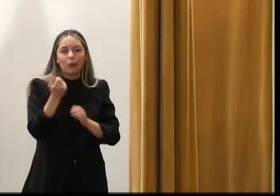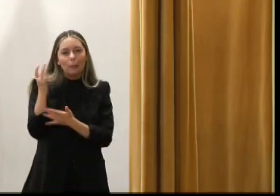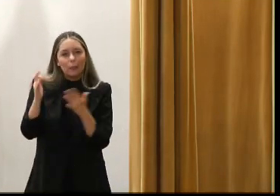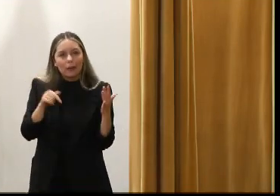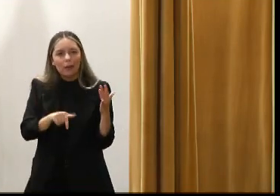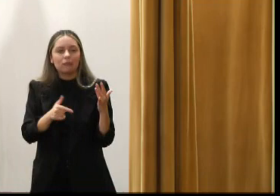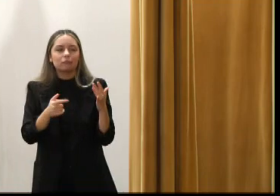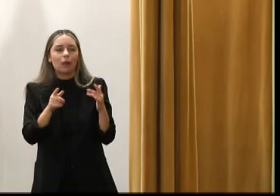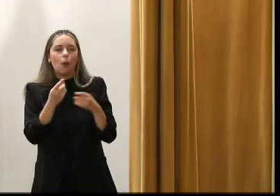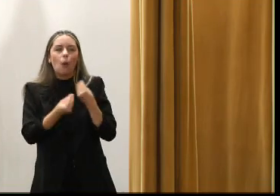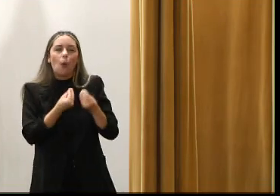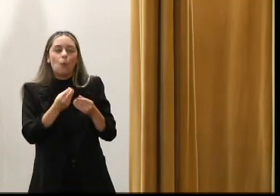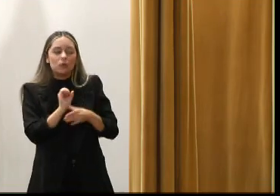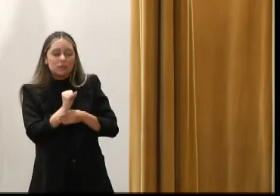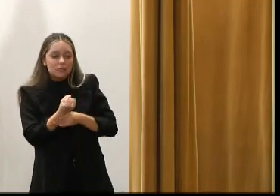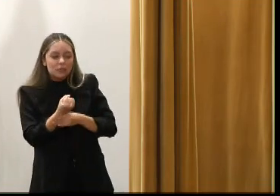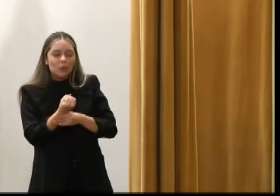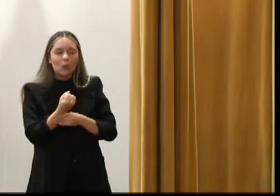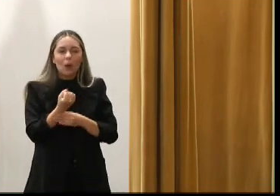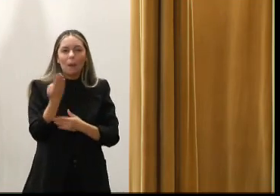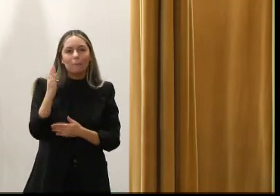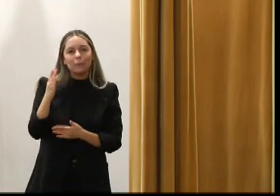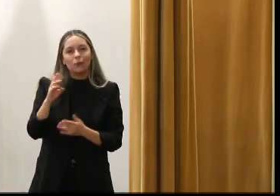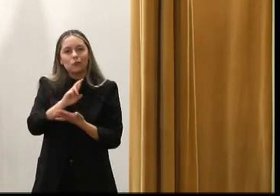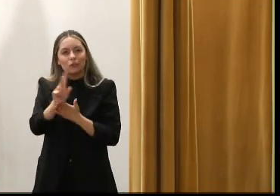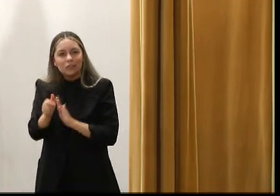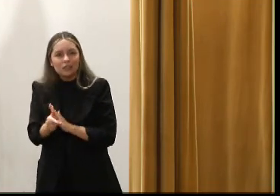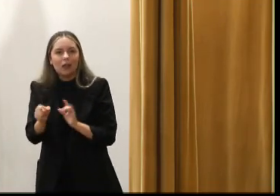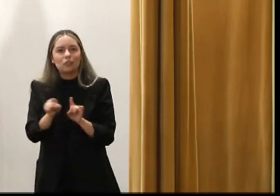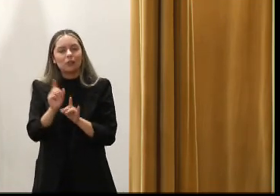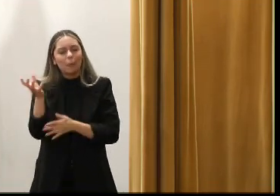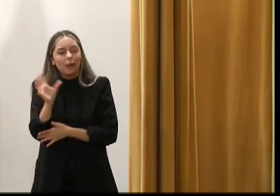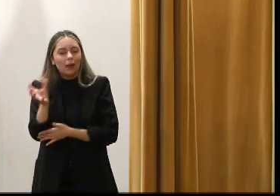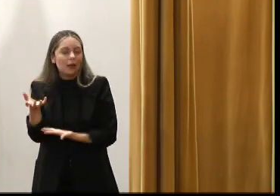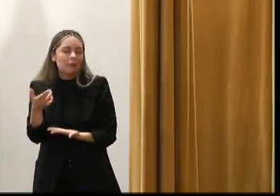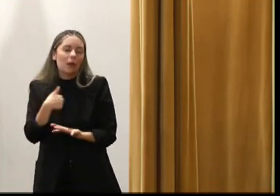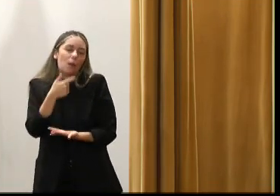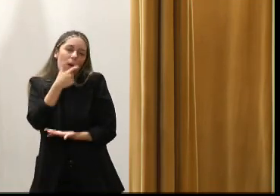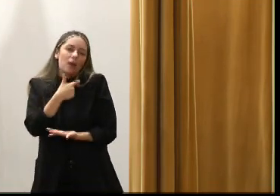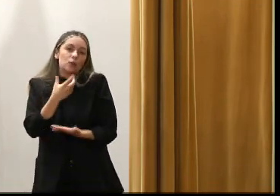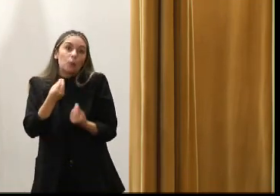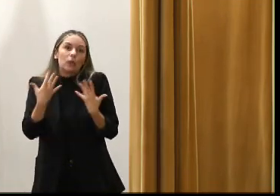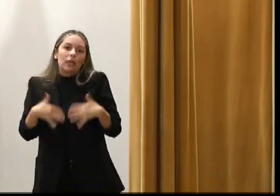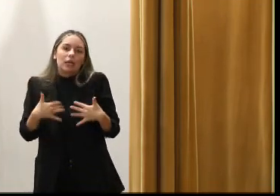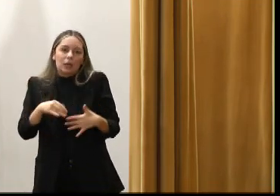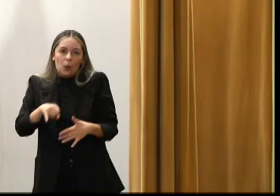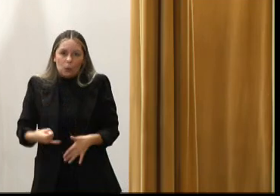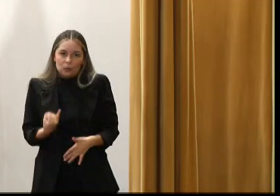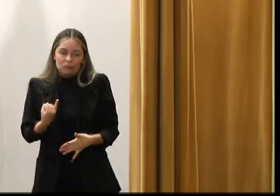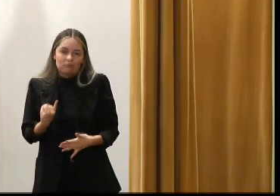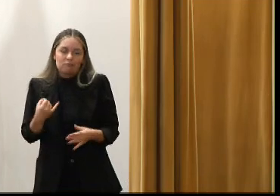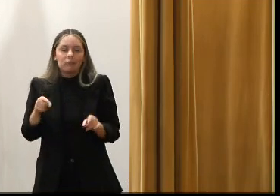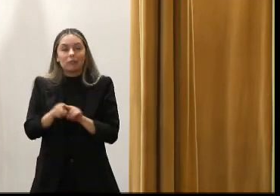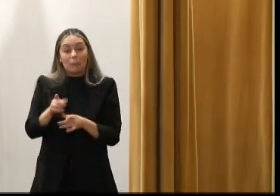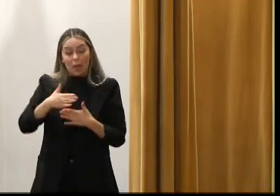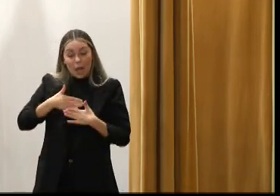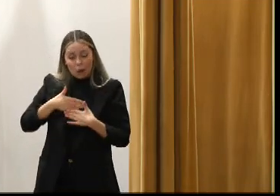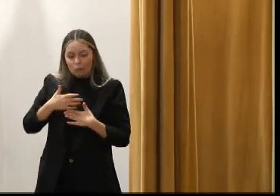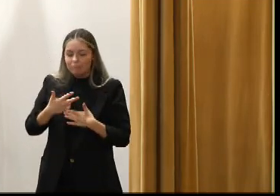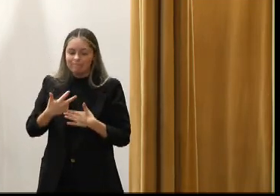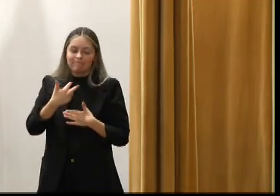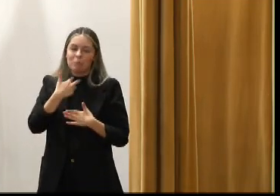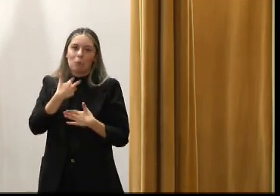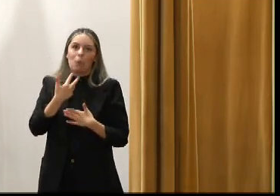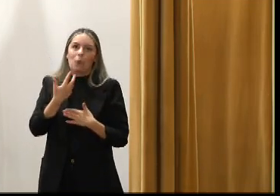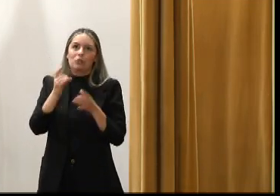da nossa biodiversidade, do clima, enfim, eu acho que é muito rica a oportunidade e eu não poderia